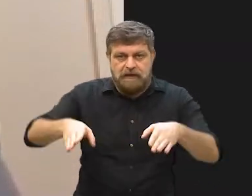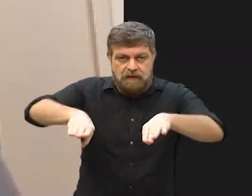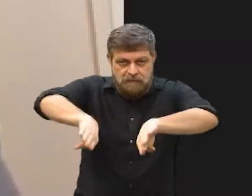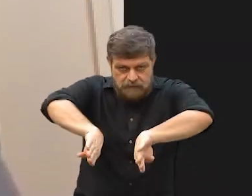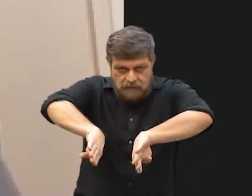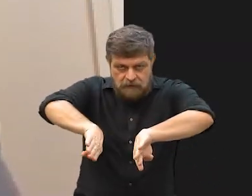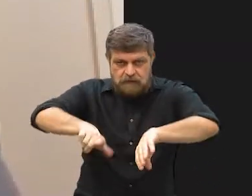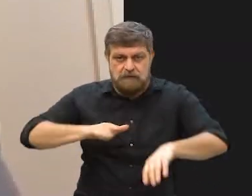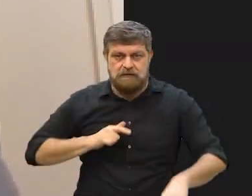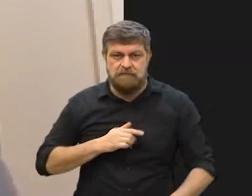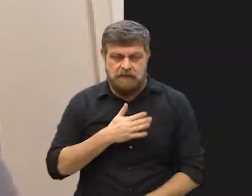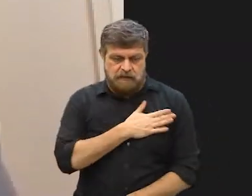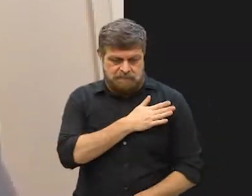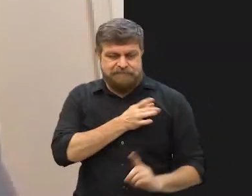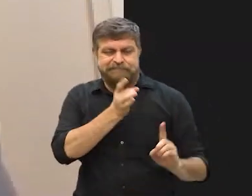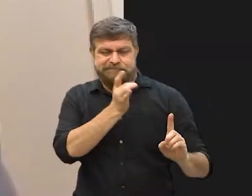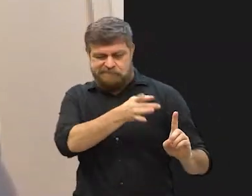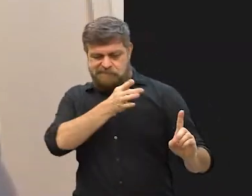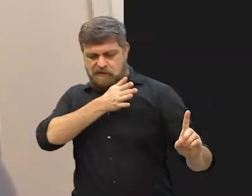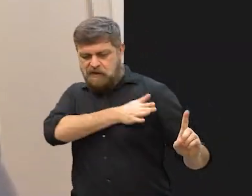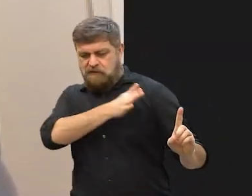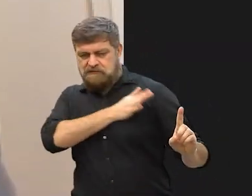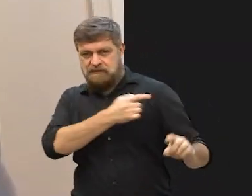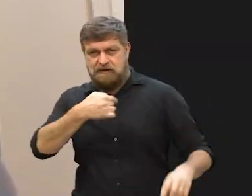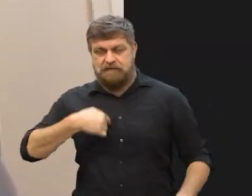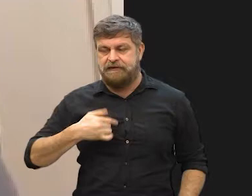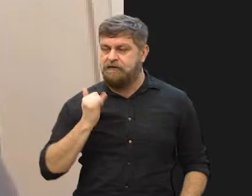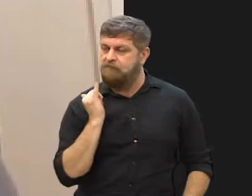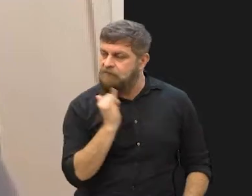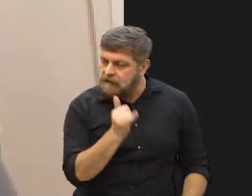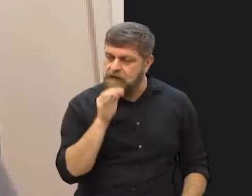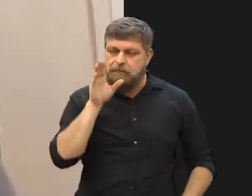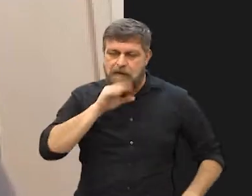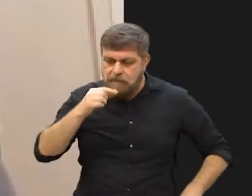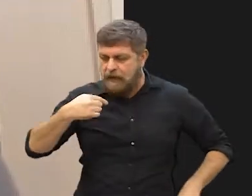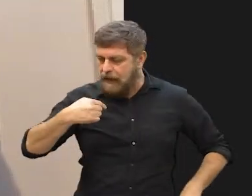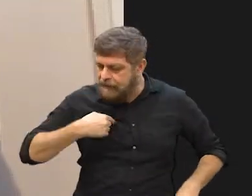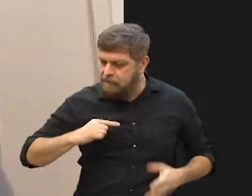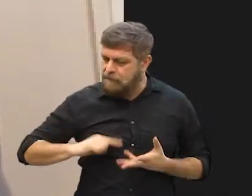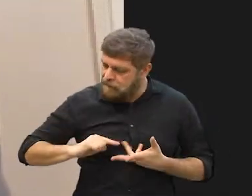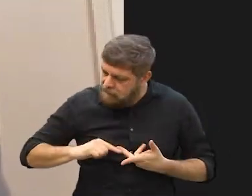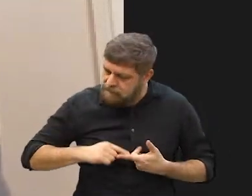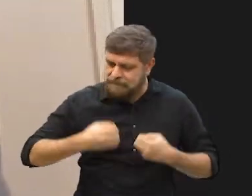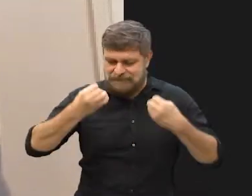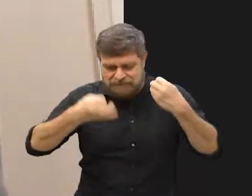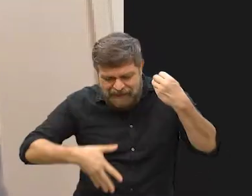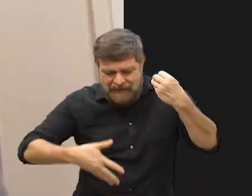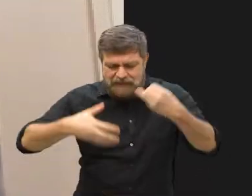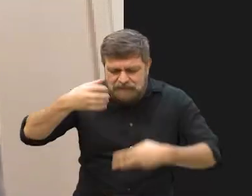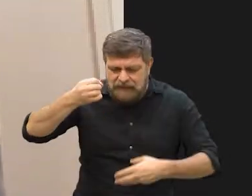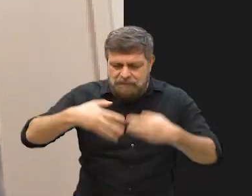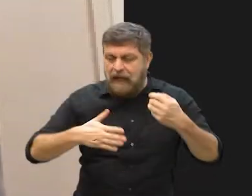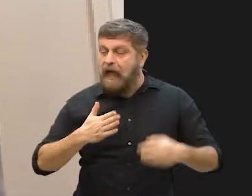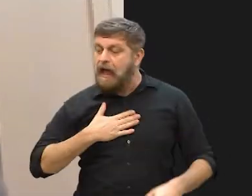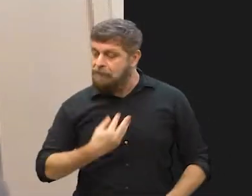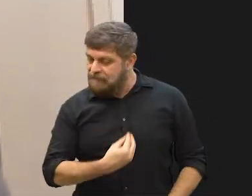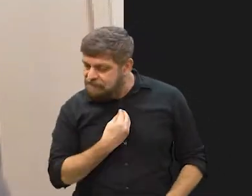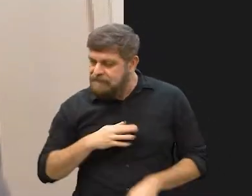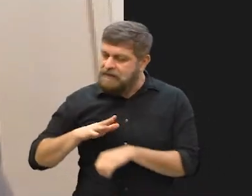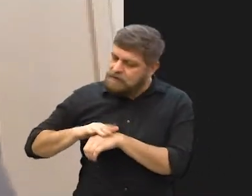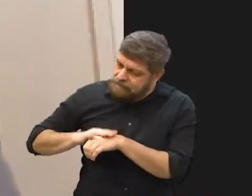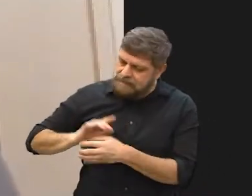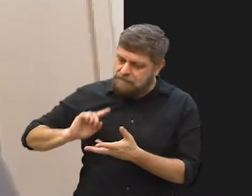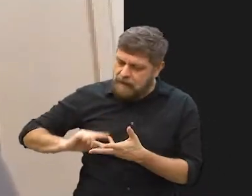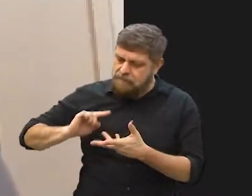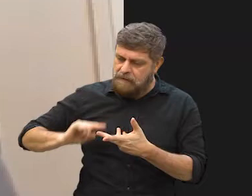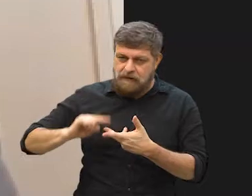o preconceito também é muito grande, porque eu tenho que ficar sempre falando, né, o que eu tenho, e às vezes, quando